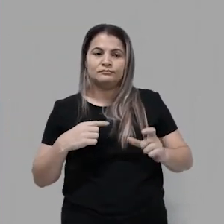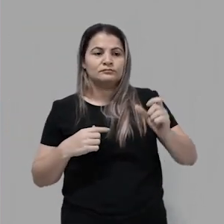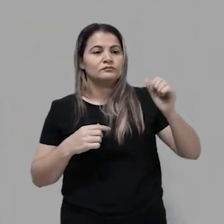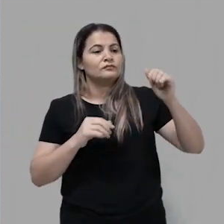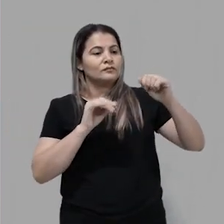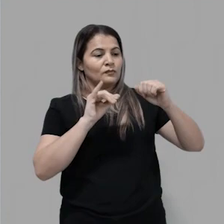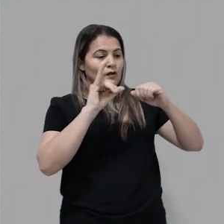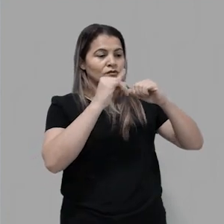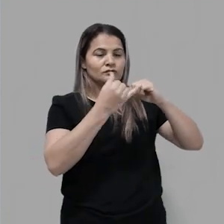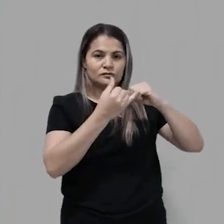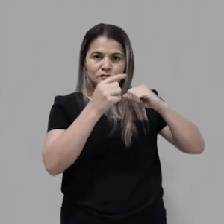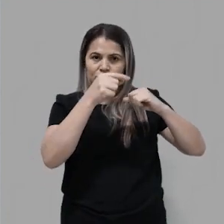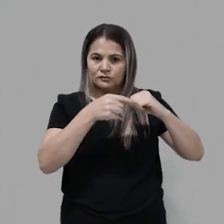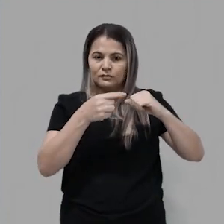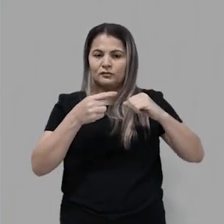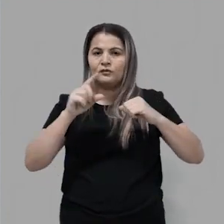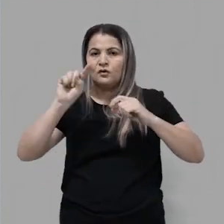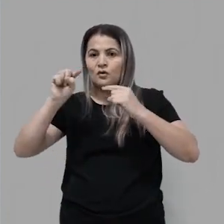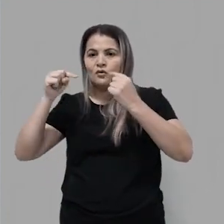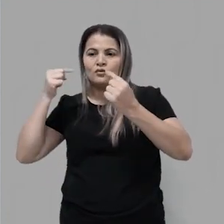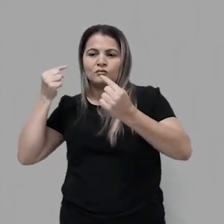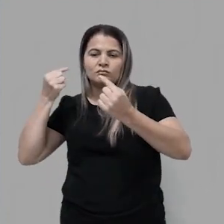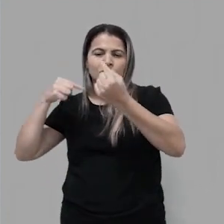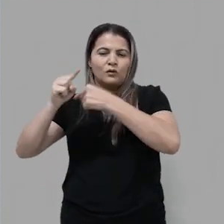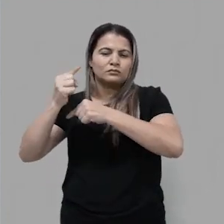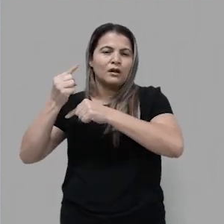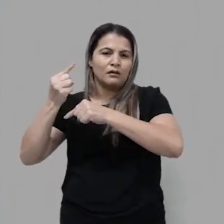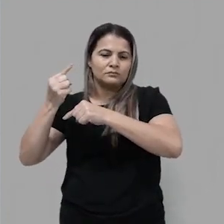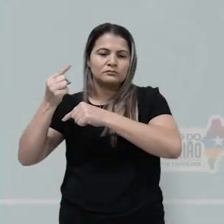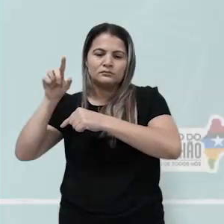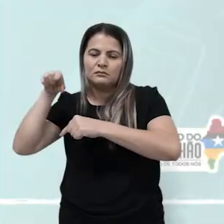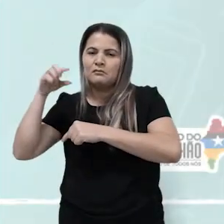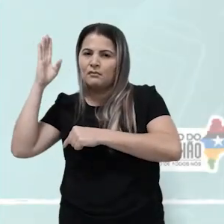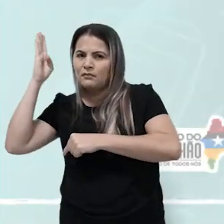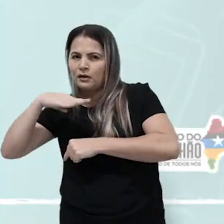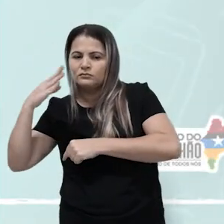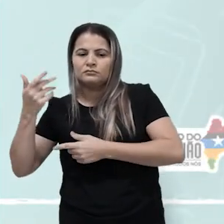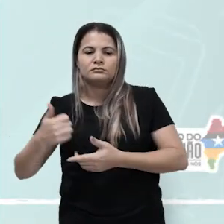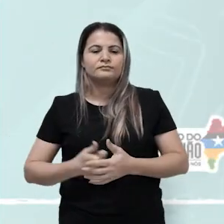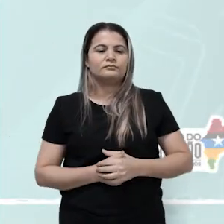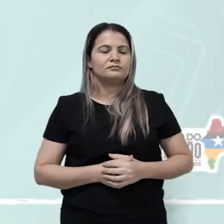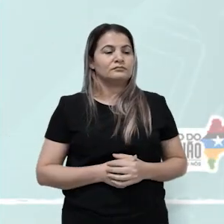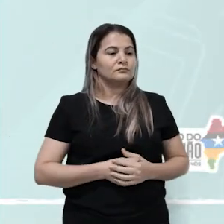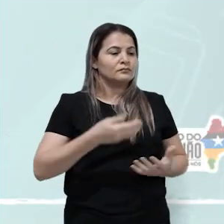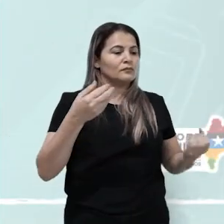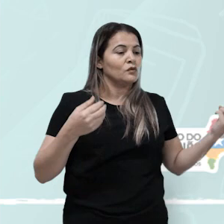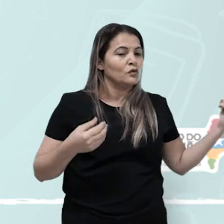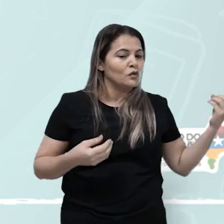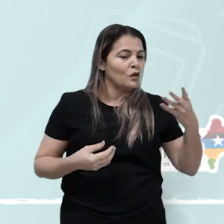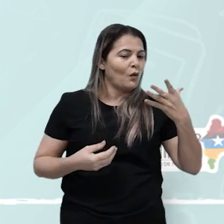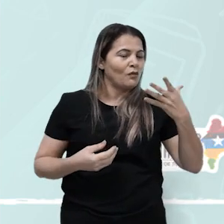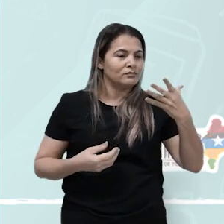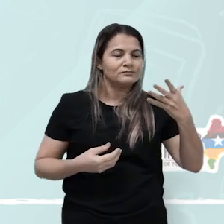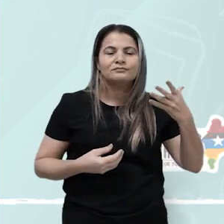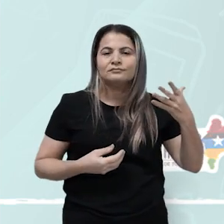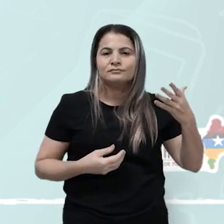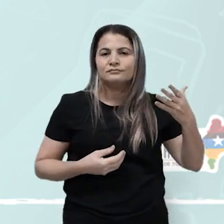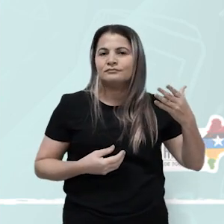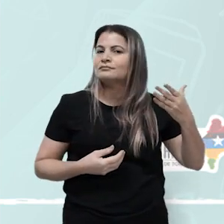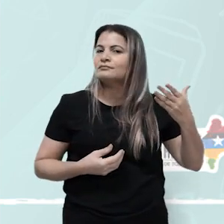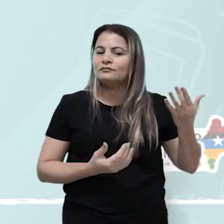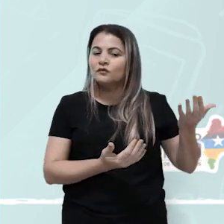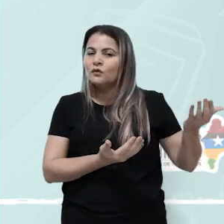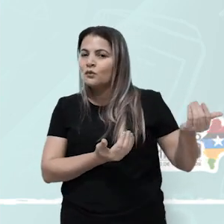tanto mal como má, pode ser usado no masculino ou no feminino. New e young